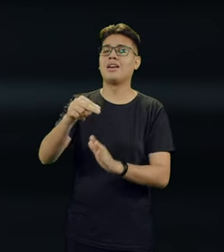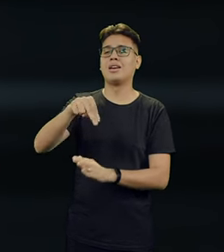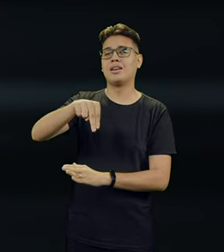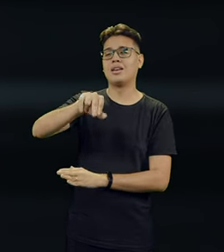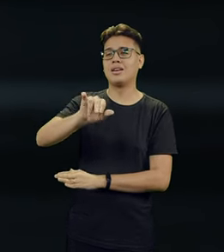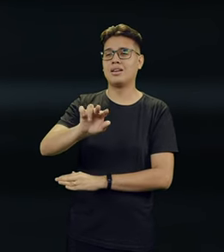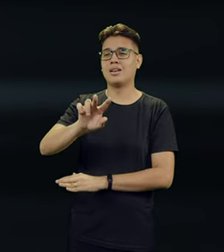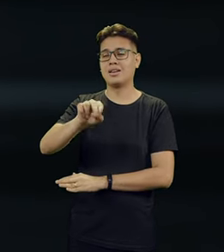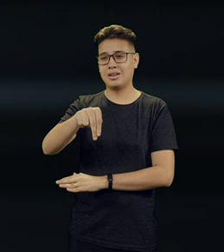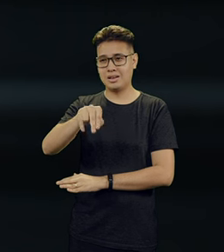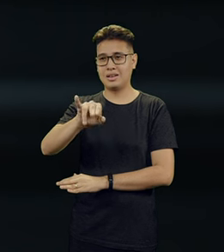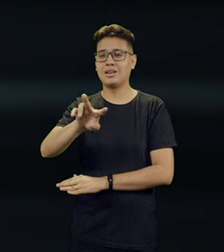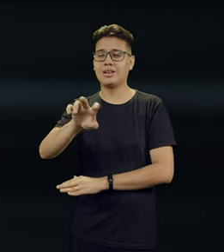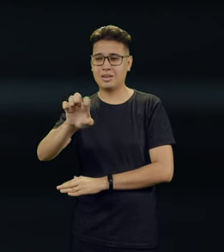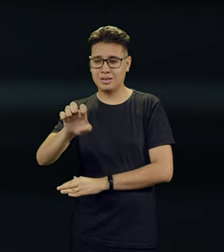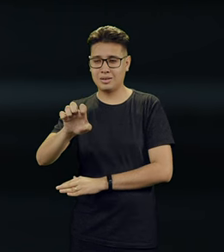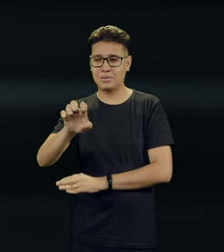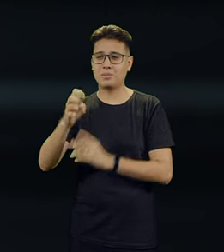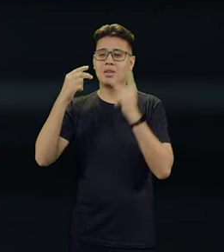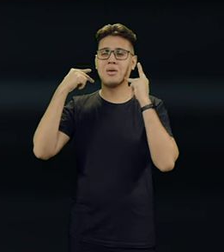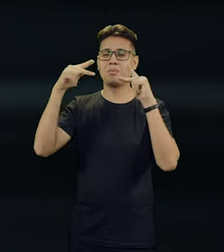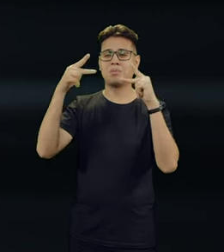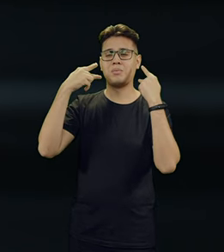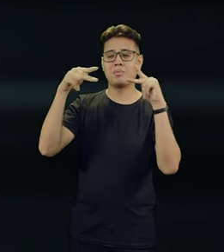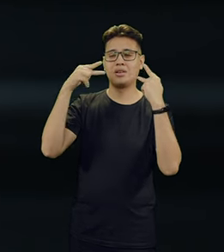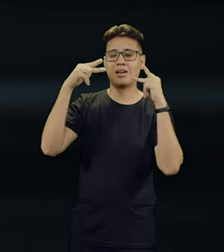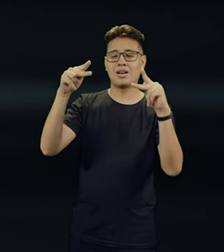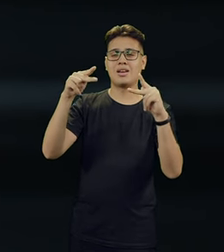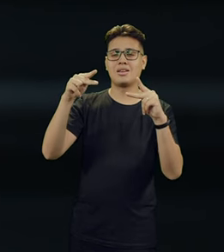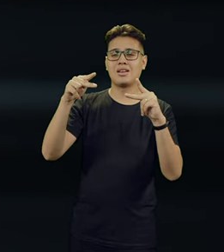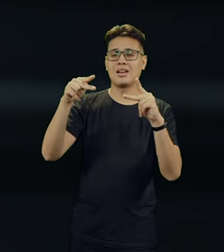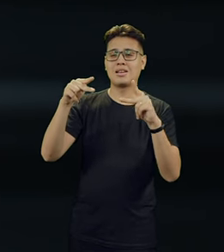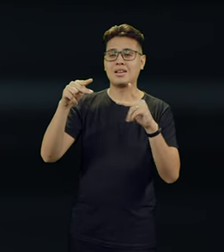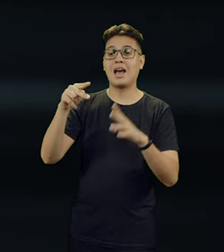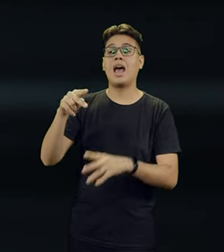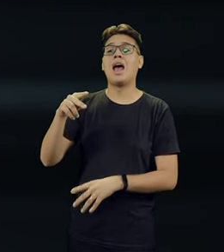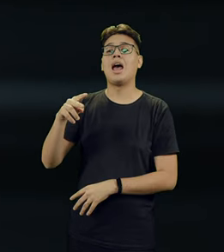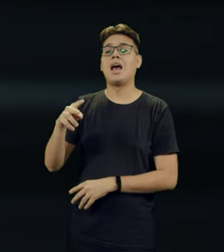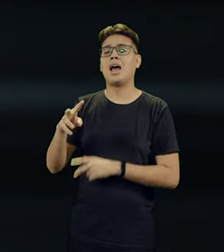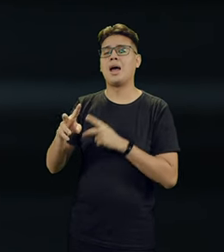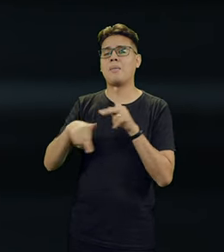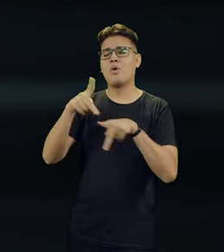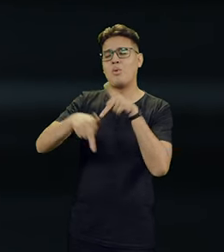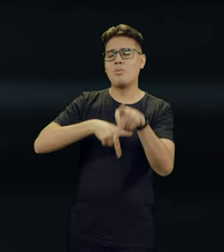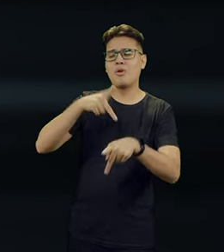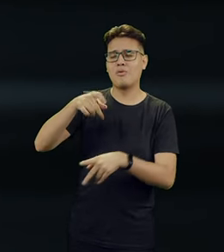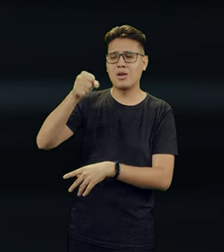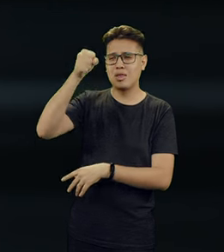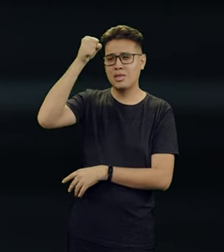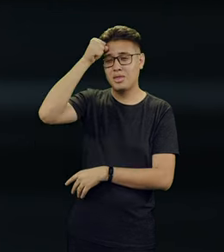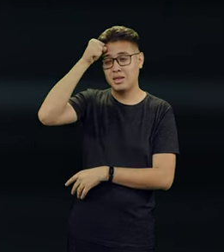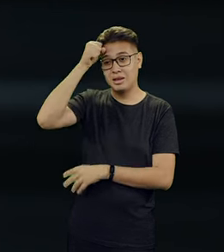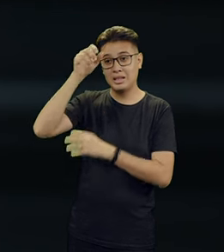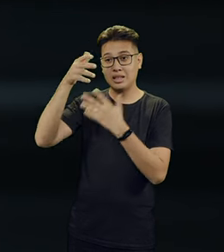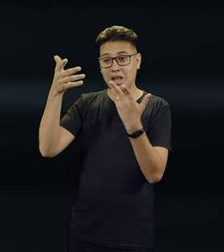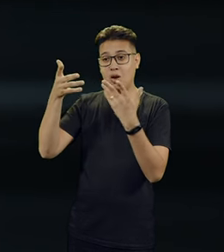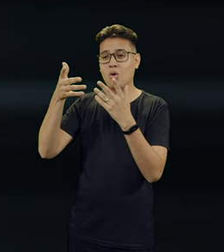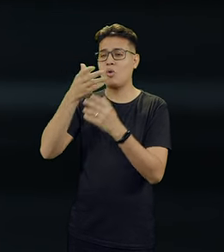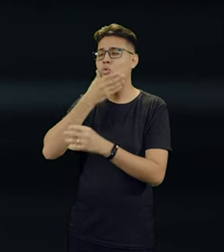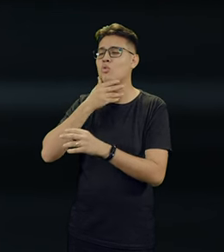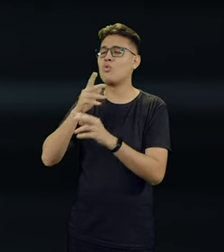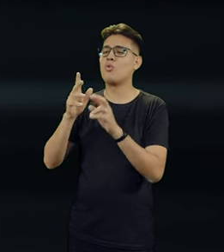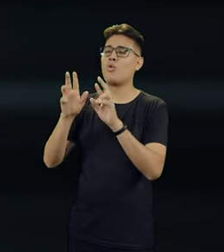e ganhar aquele povo. É um homem do reino.